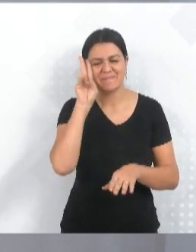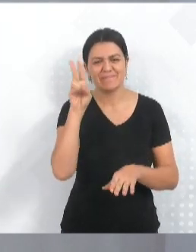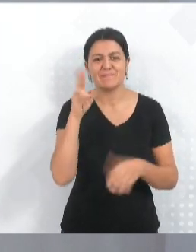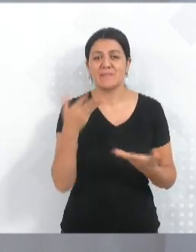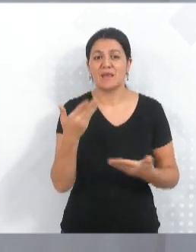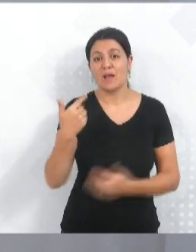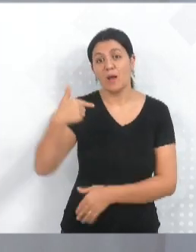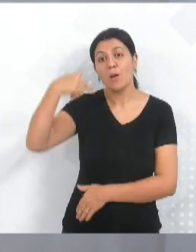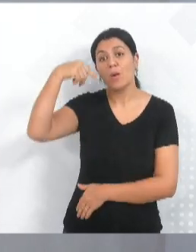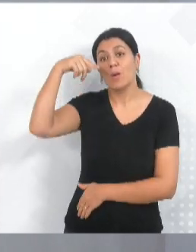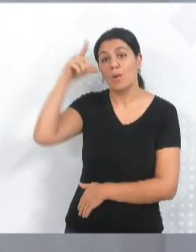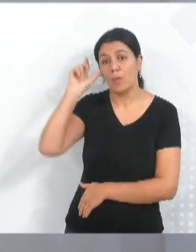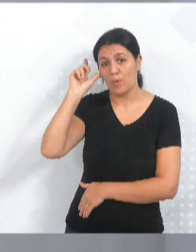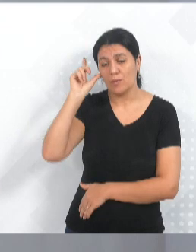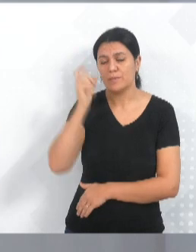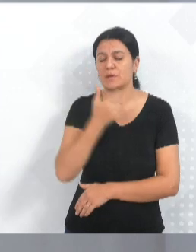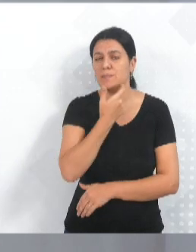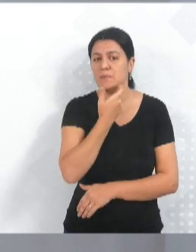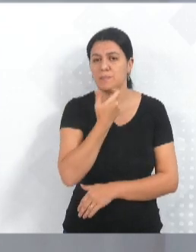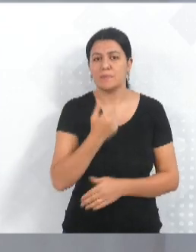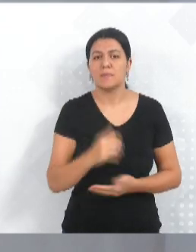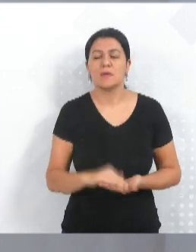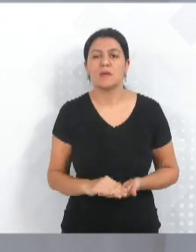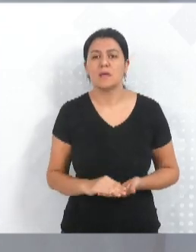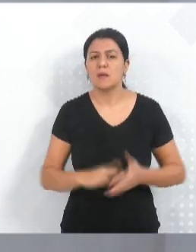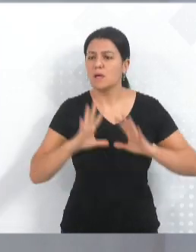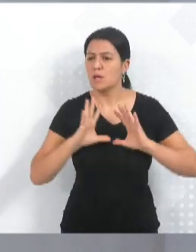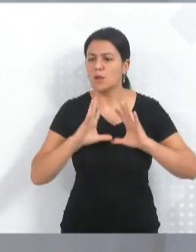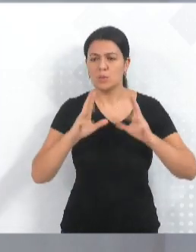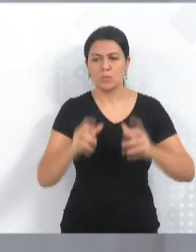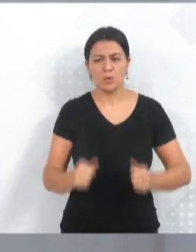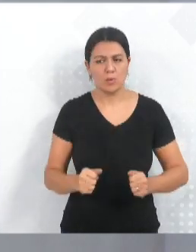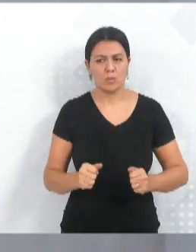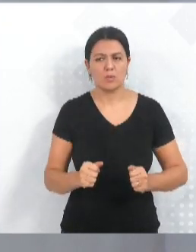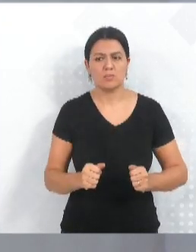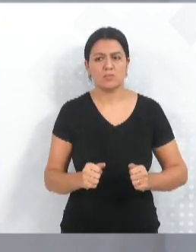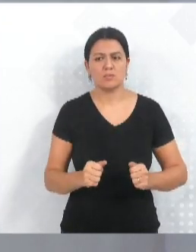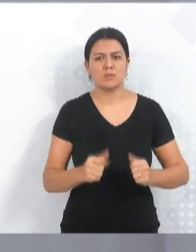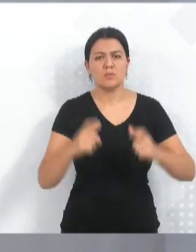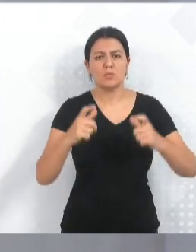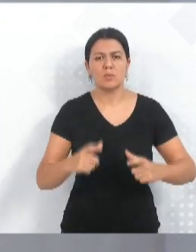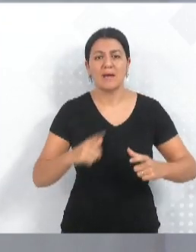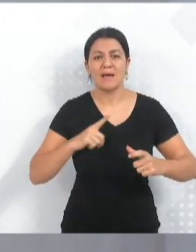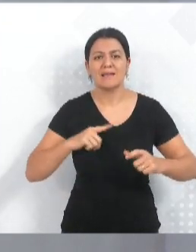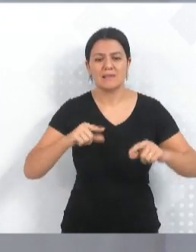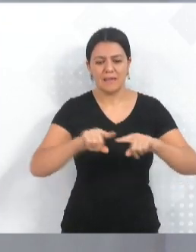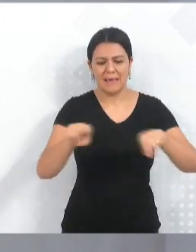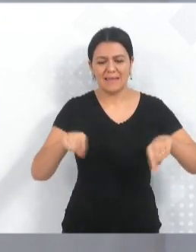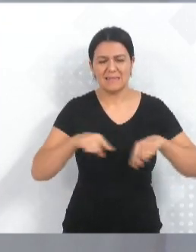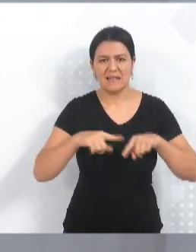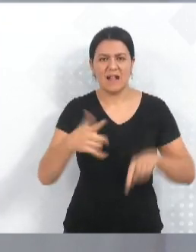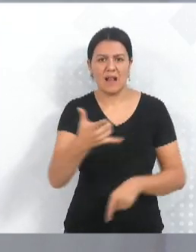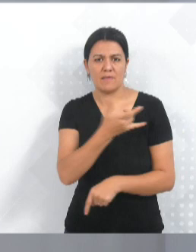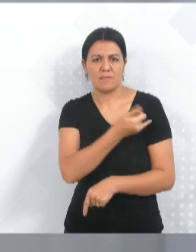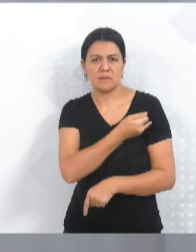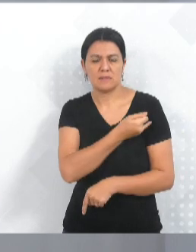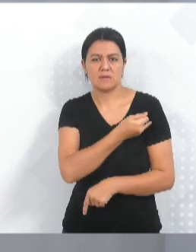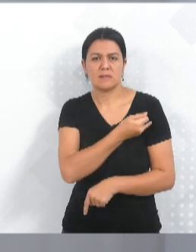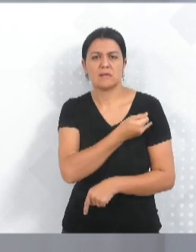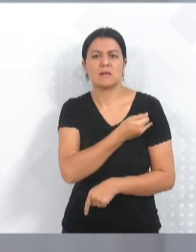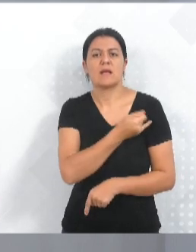partir de ontem eh todas as nossas unidades com salas de vacina estão vacinando